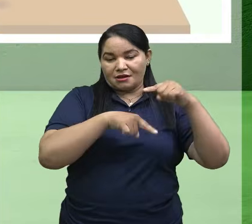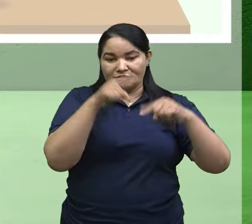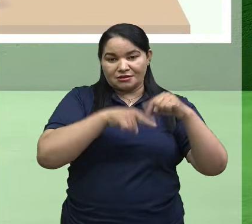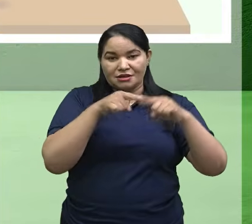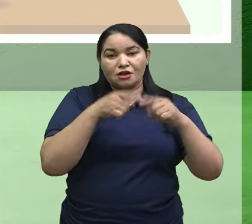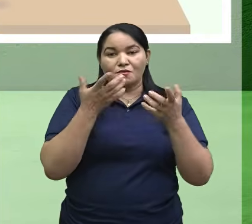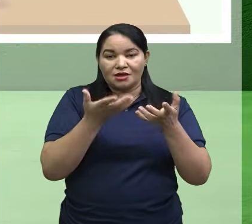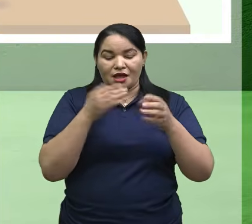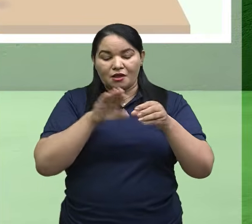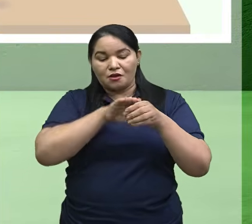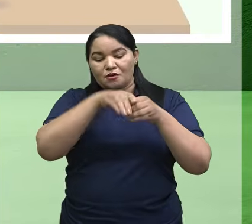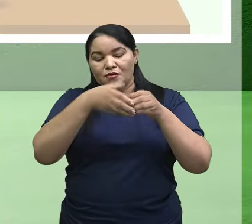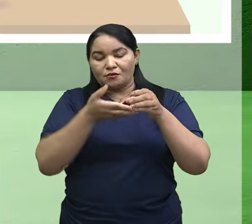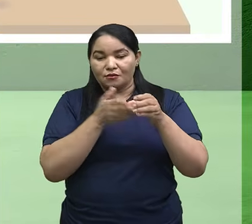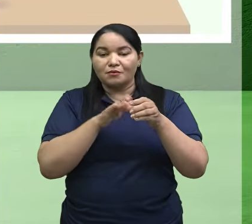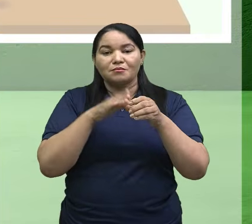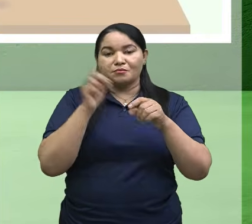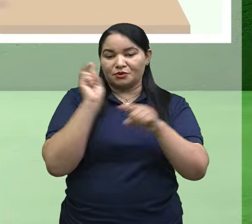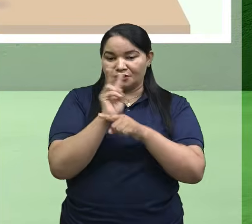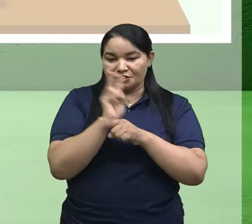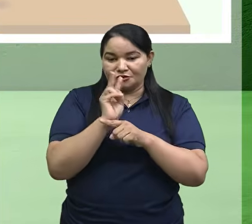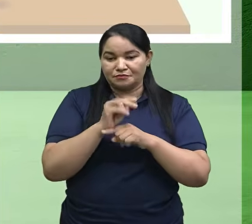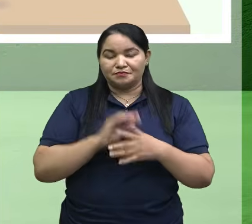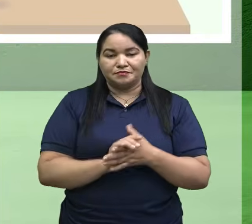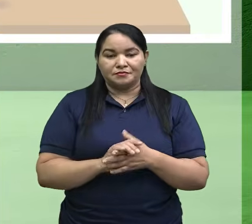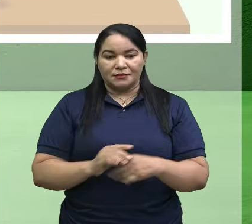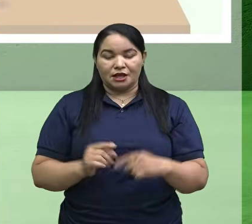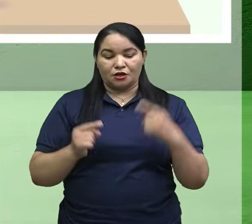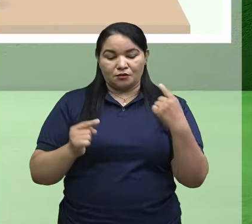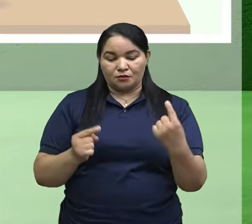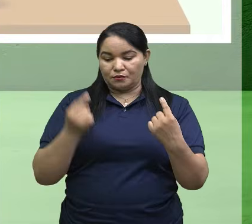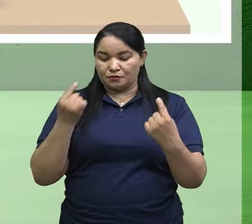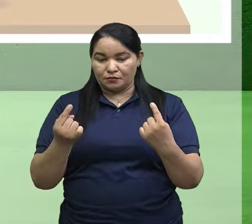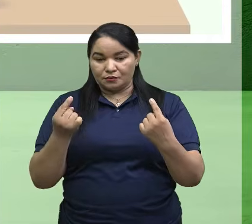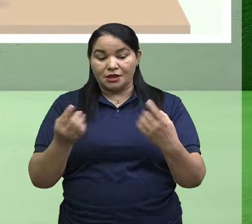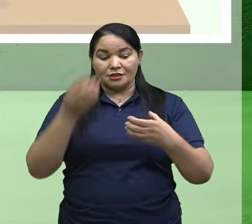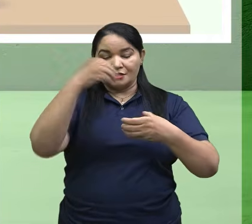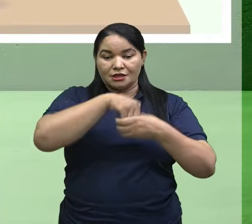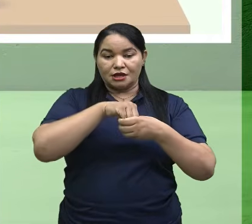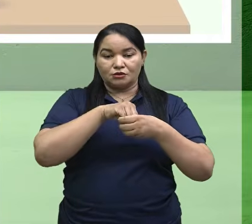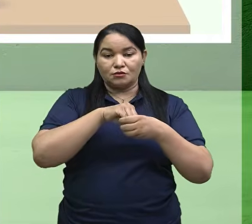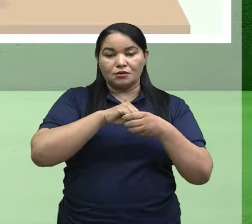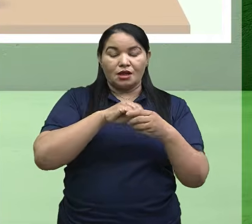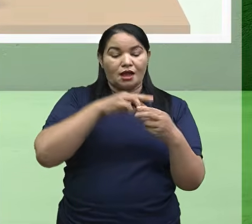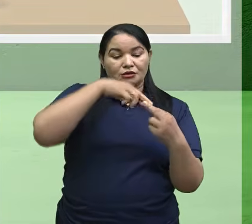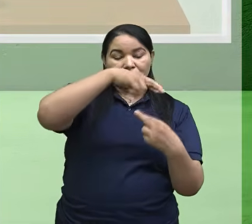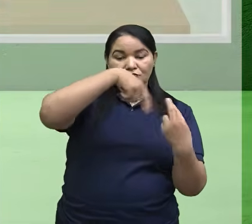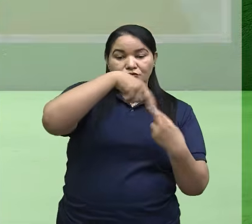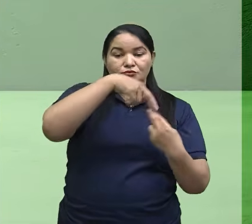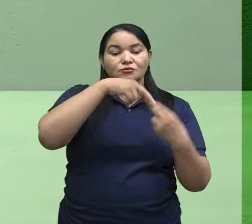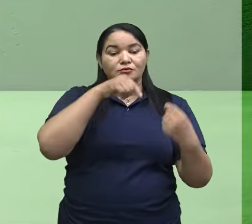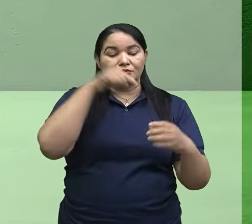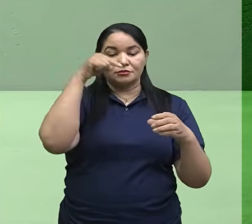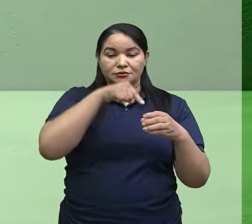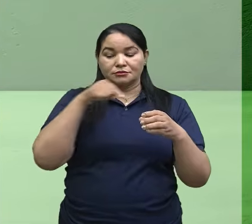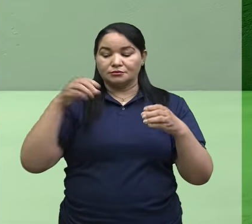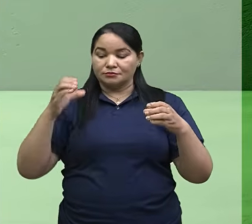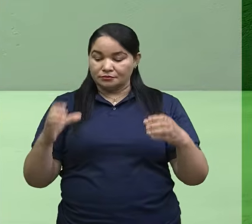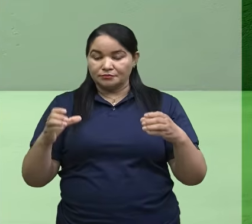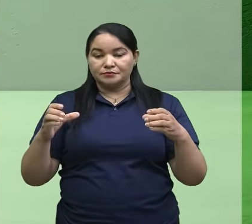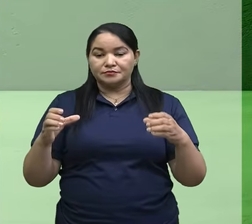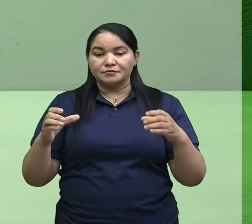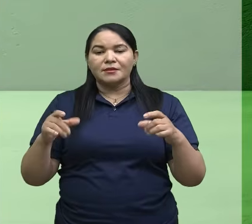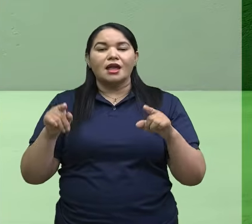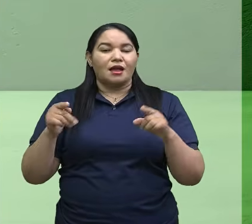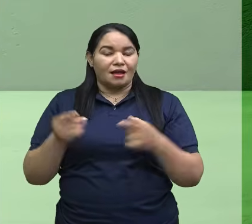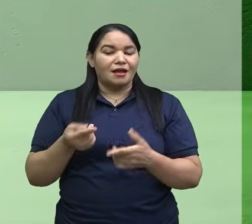peça. Esses dois eletrodos ficam mergulhados em uma solução do metal que será revestido. Então é dessa maneira